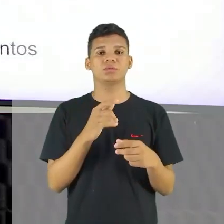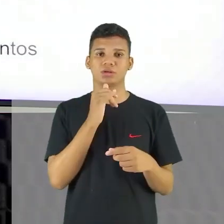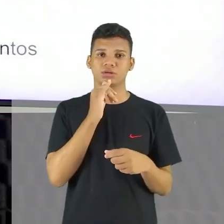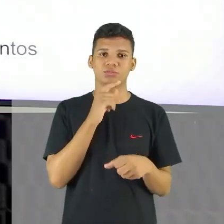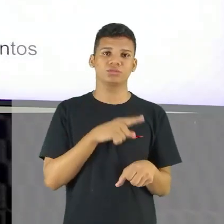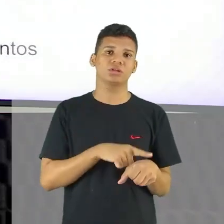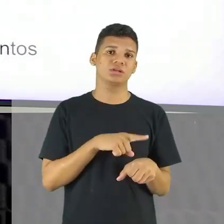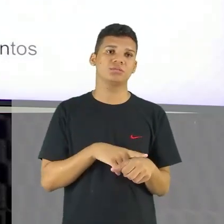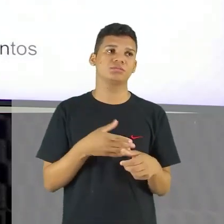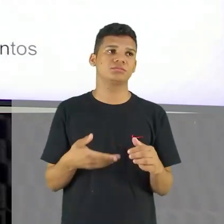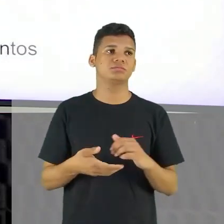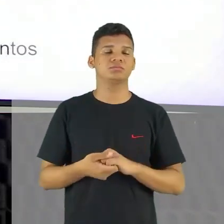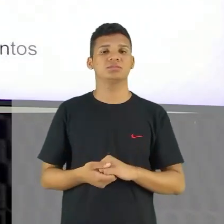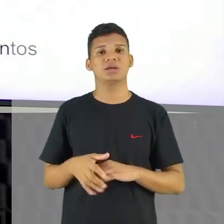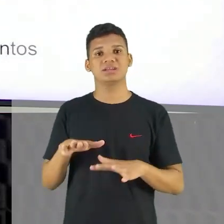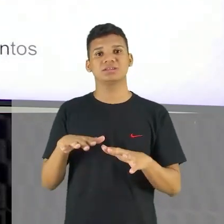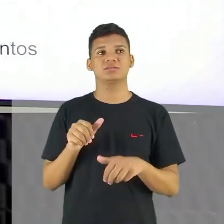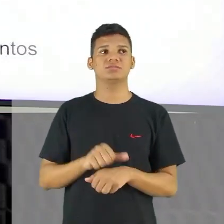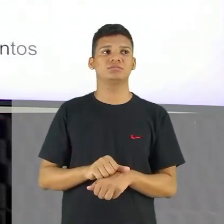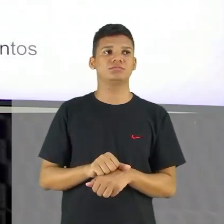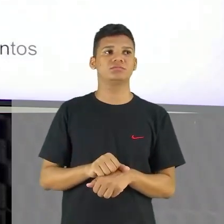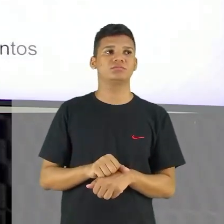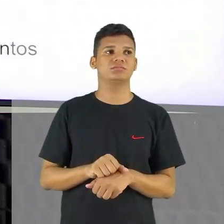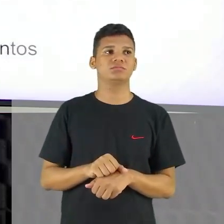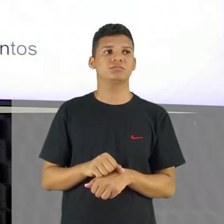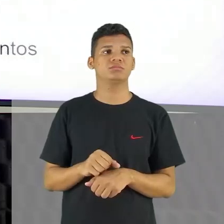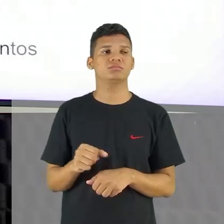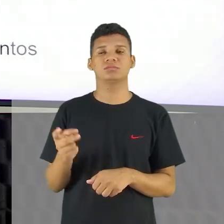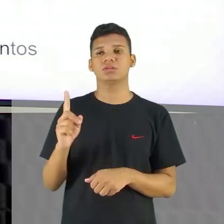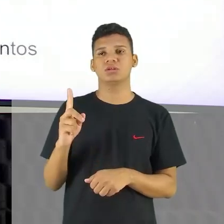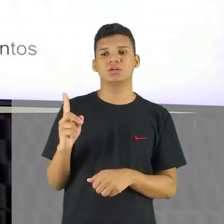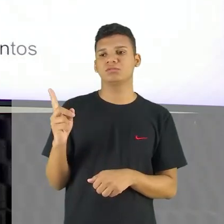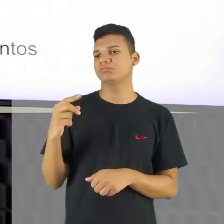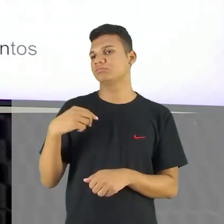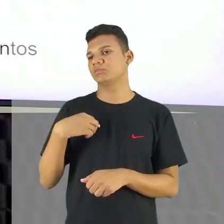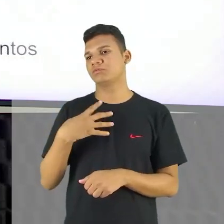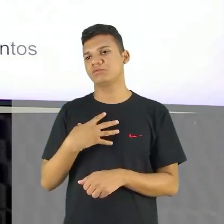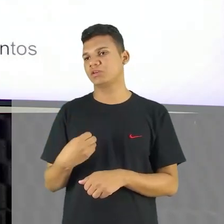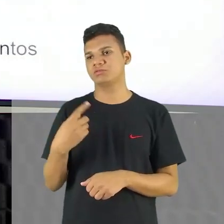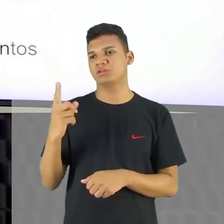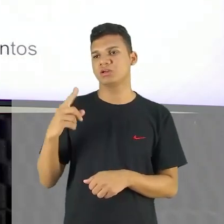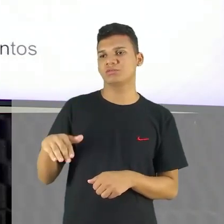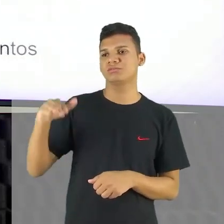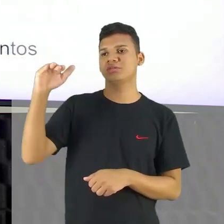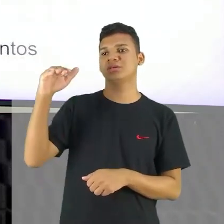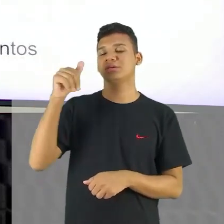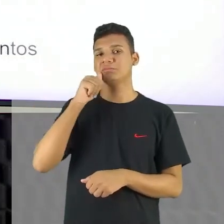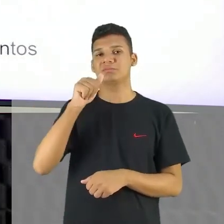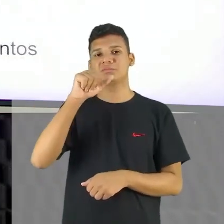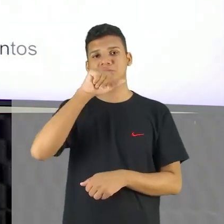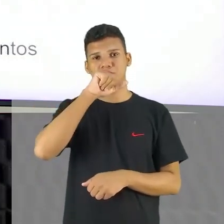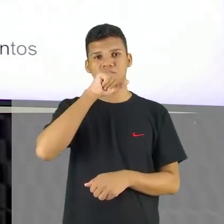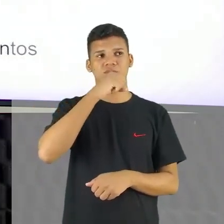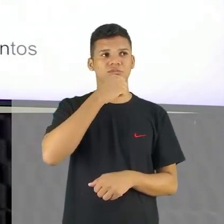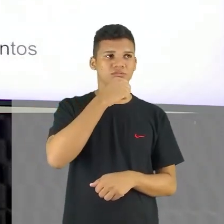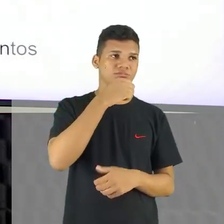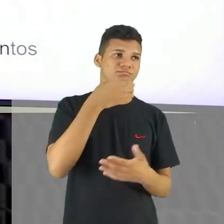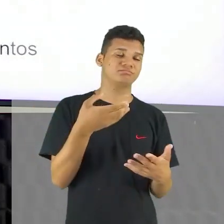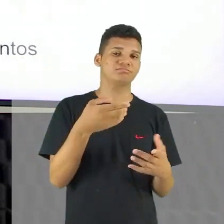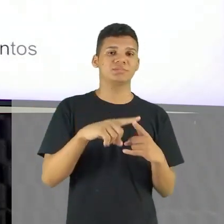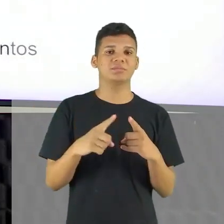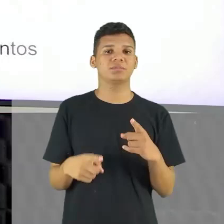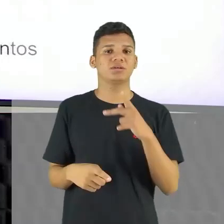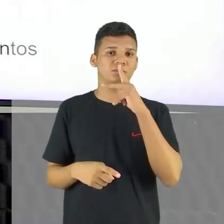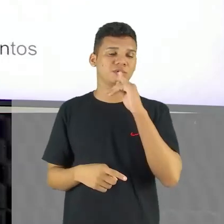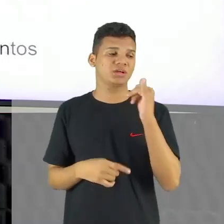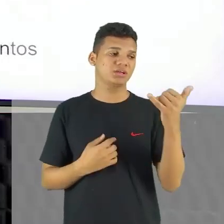né? Parado aí, para tempo. Não cresce, filho, não cresce. Mãe não envelhece, não vai embora. Pai fica mais um